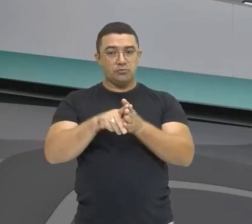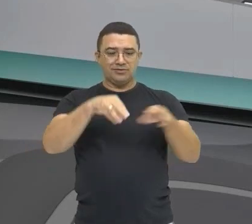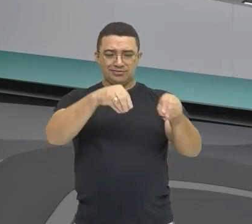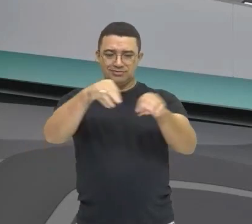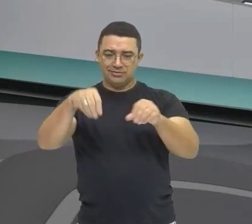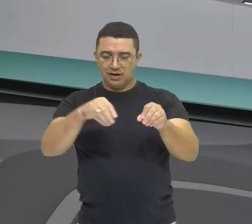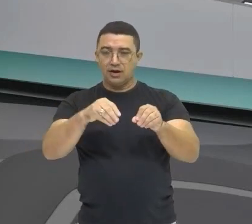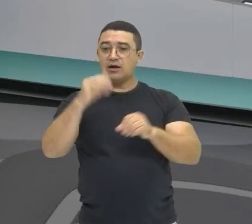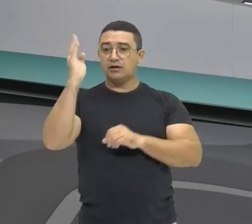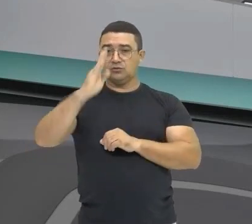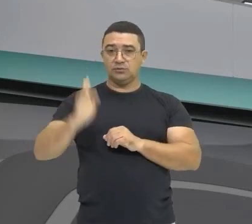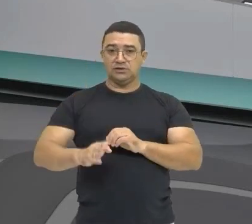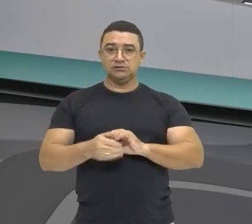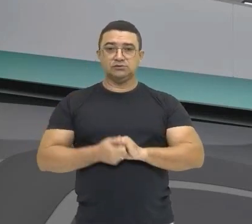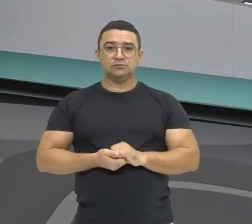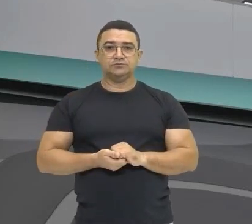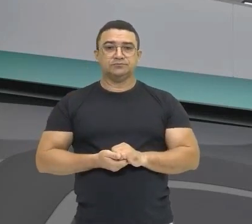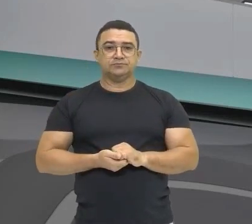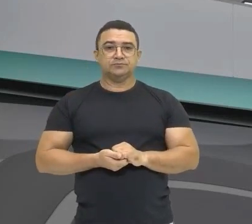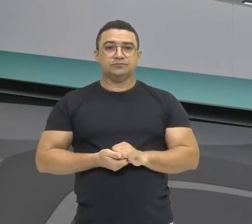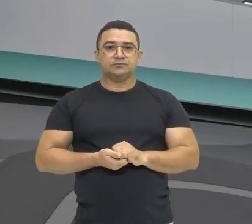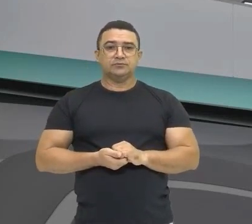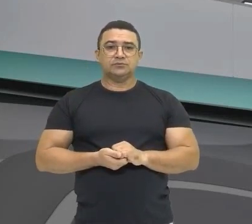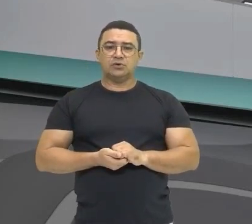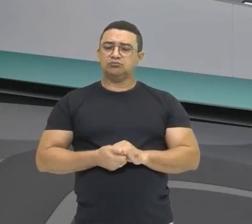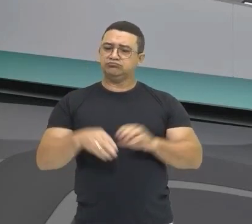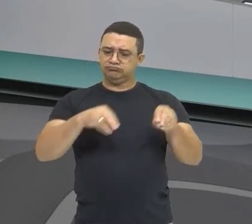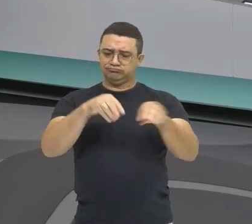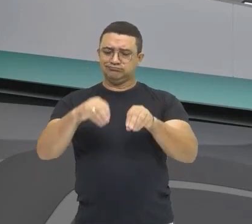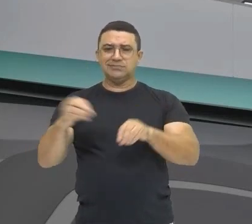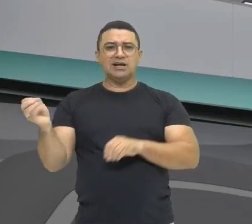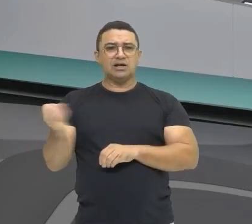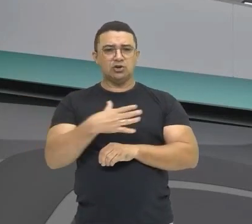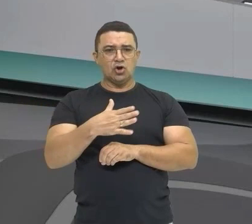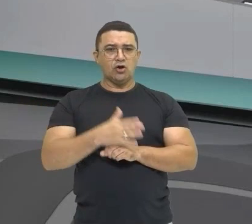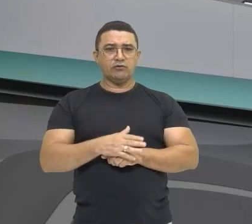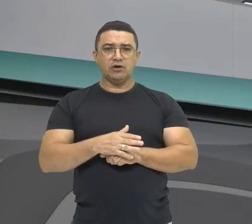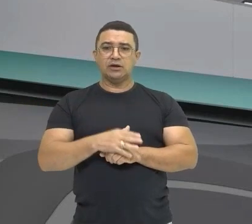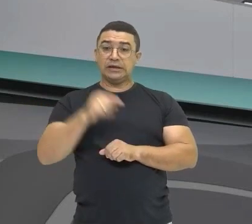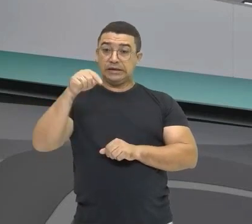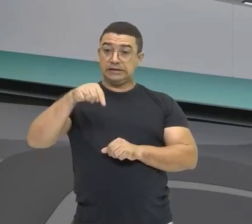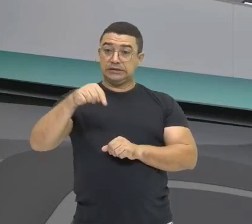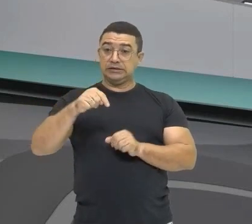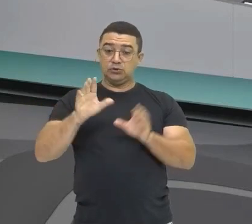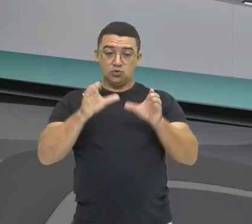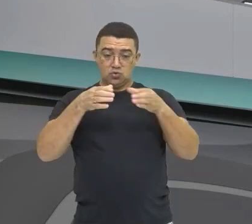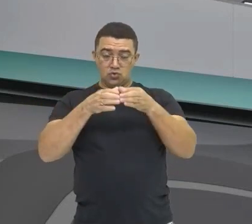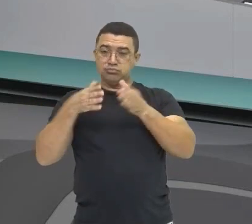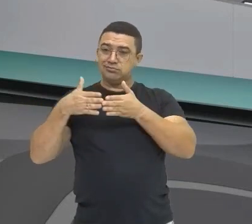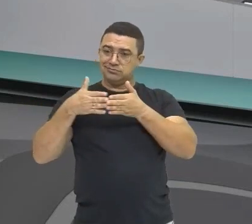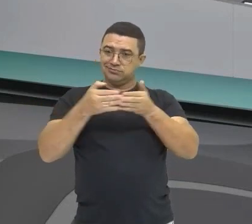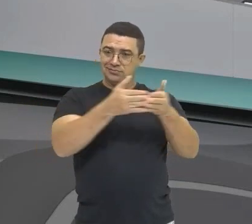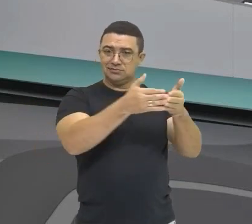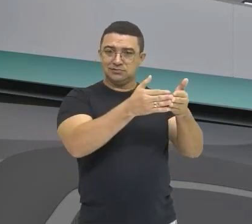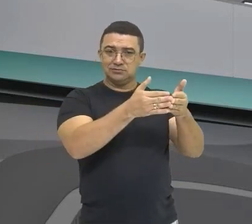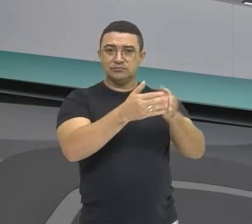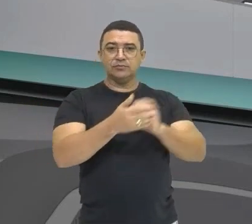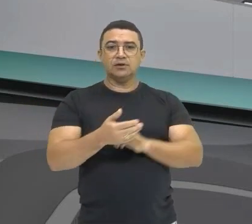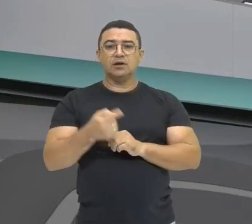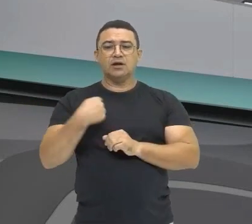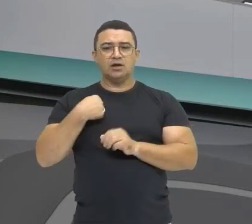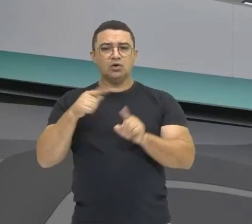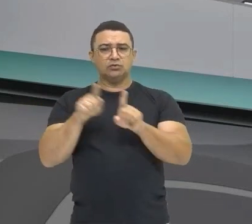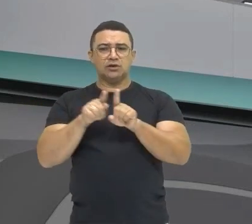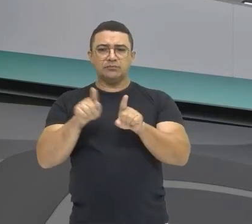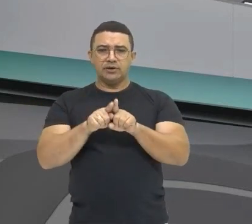do achamento desta vossa terra nova, que ora nesta navegação se achou. Não deixarei também